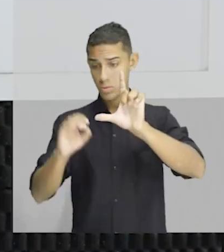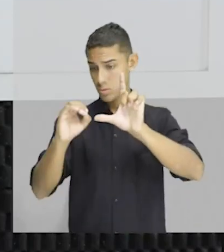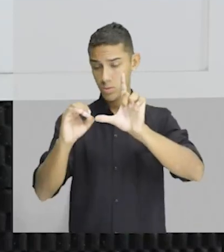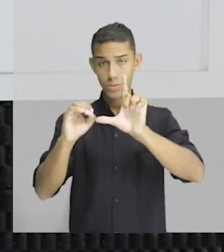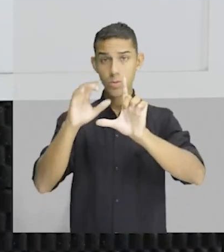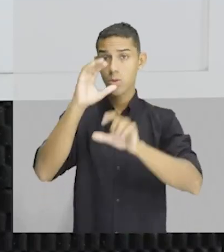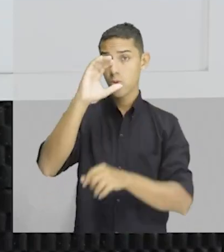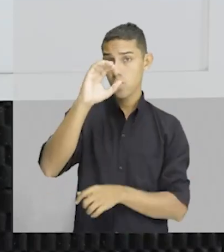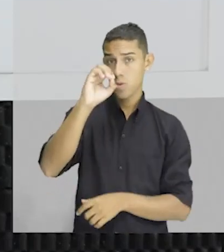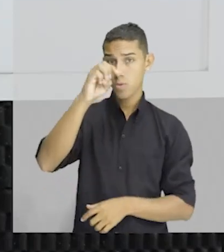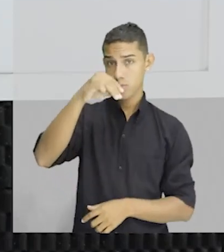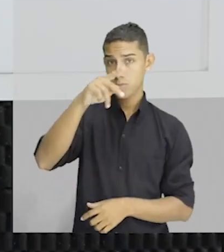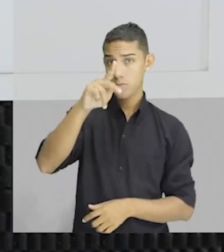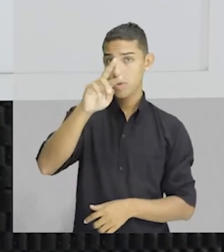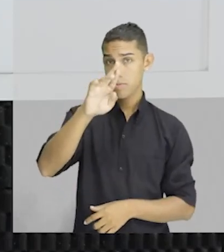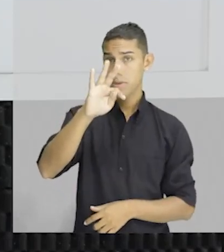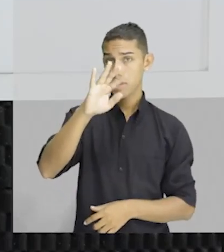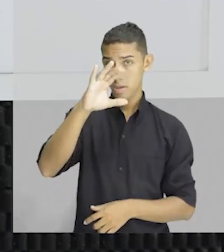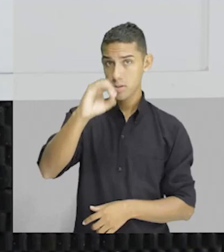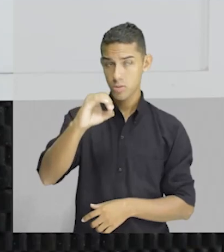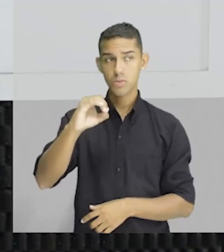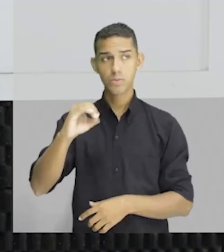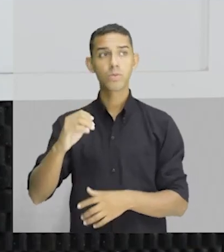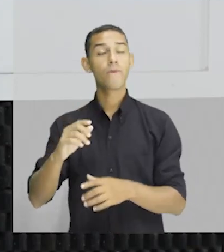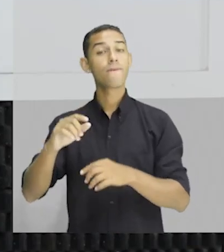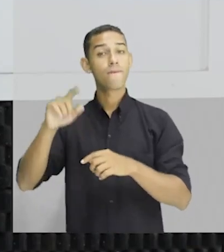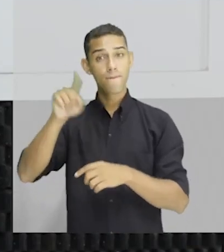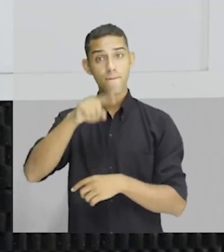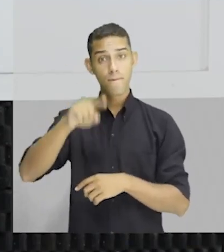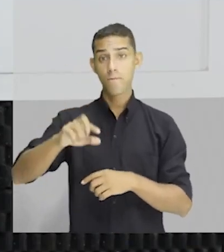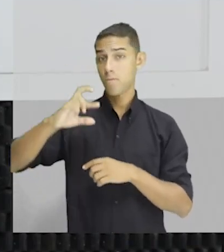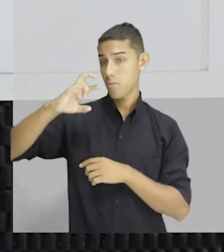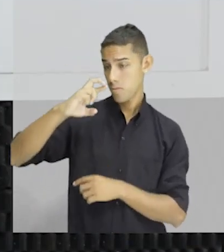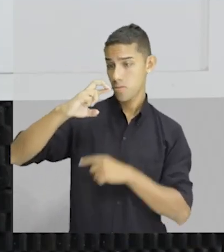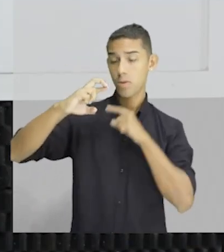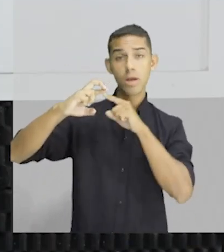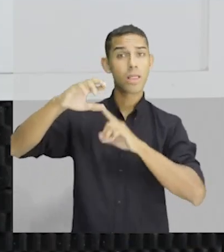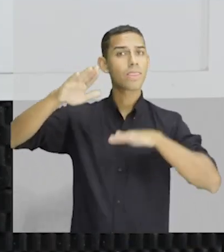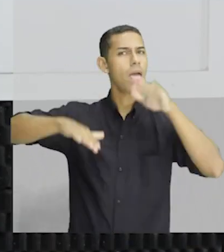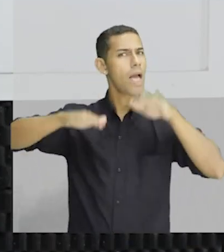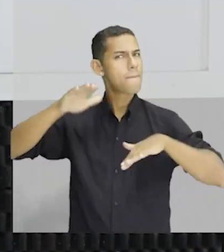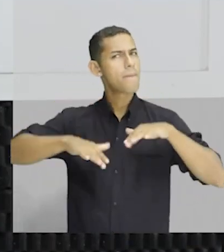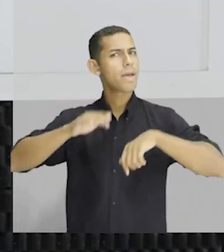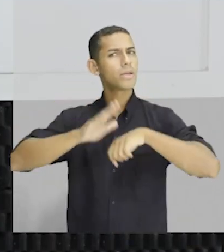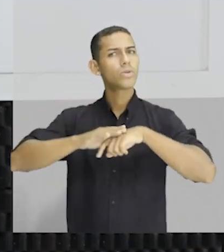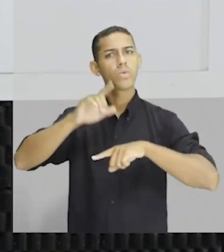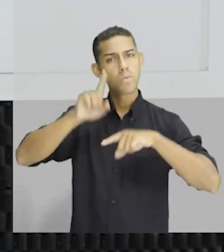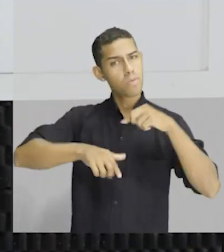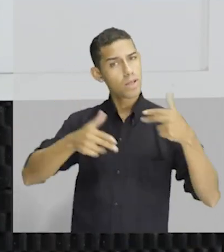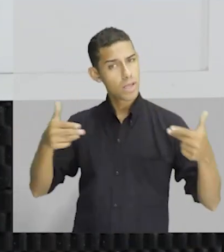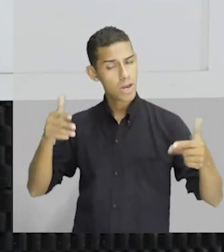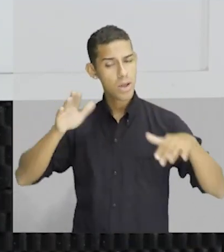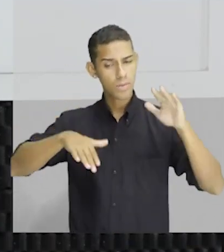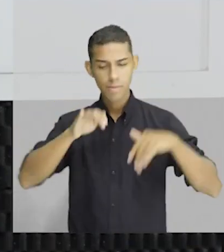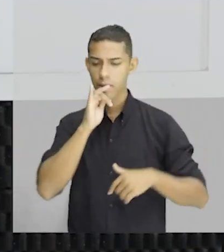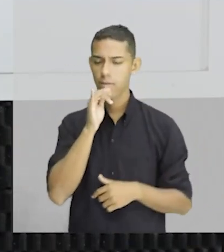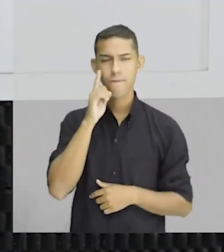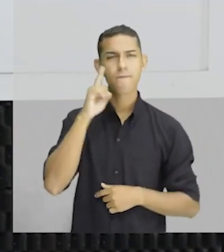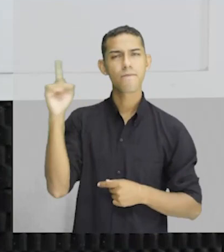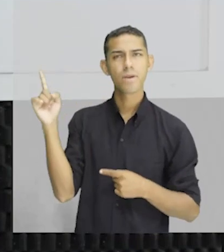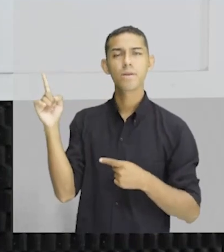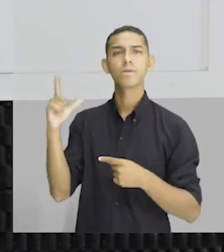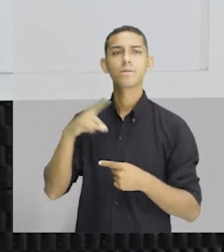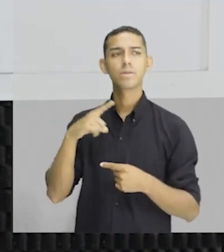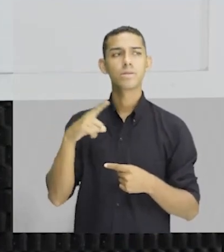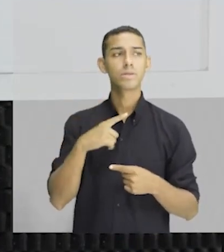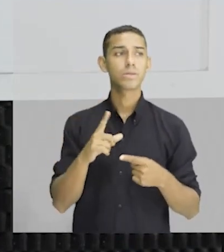inicial vezes o coeficiente de dilatação. Esse coeficiente de dilatação depende do material, tá? Vocês viram aqui,